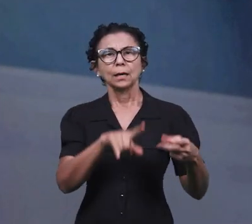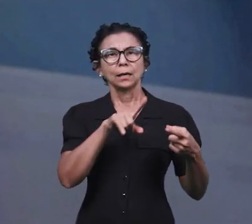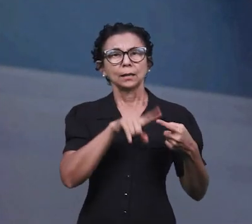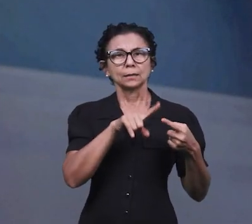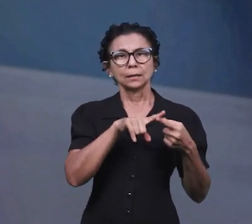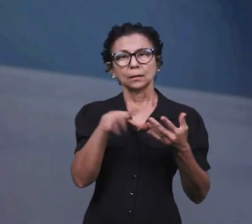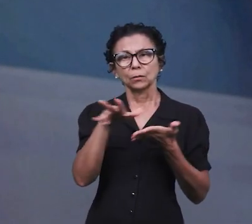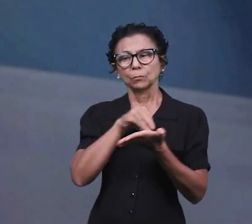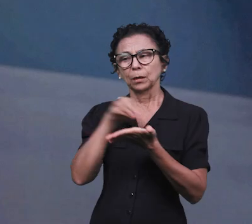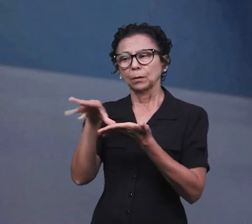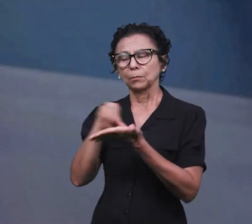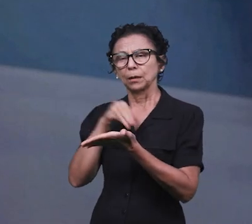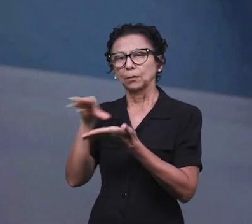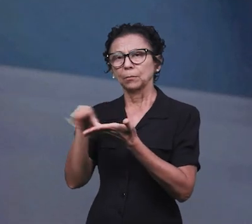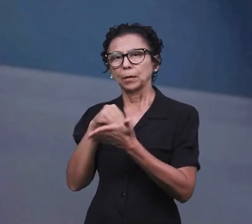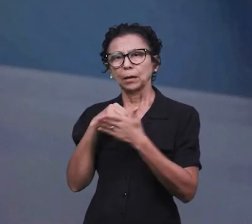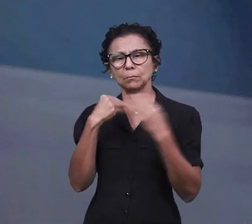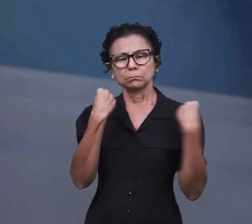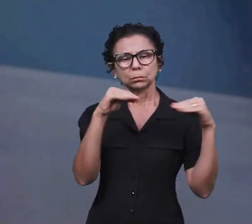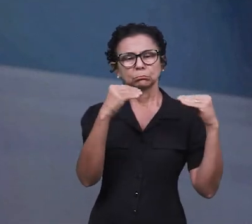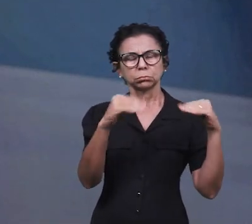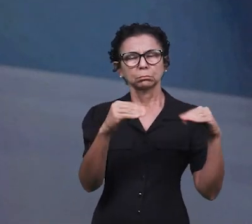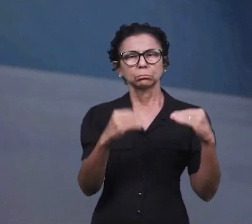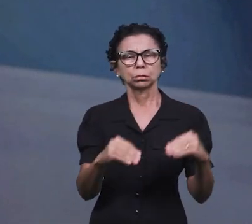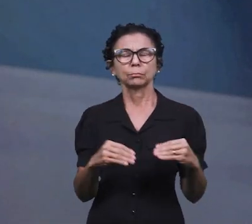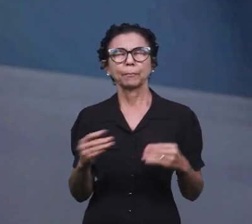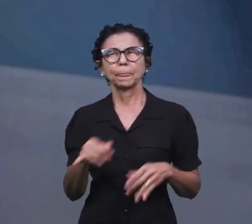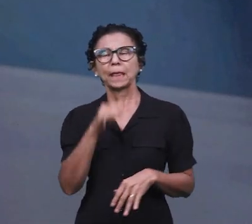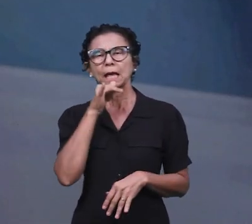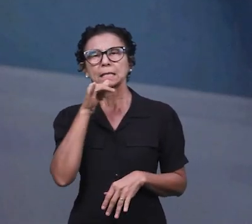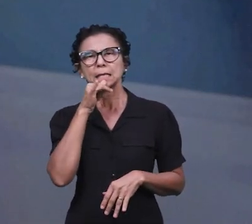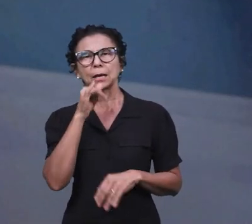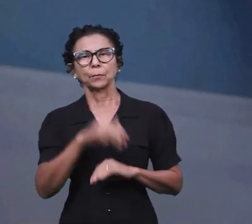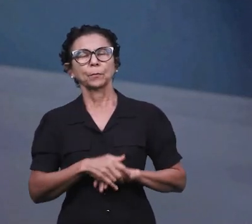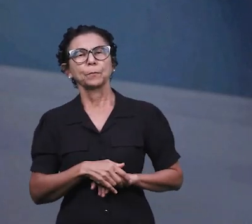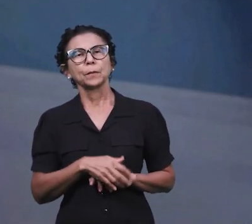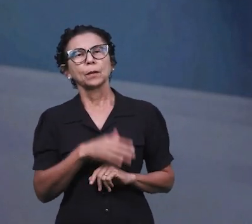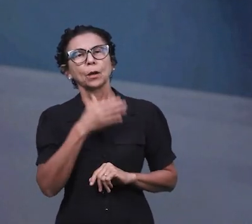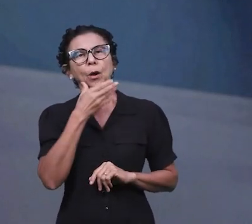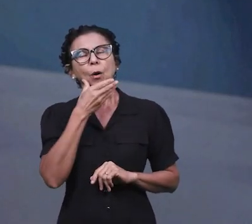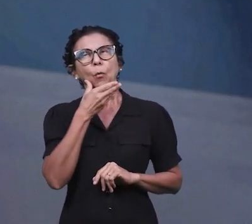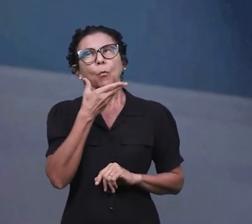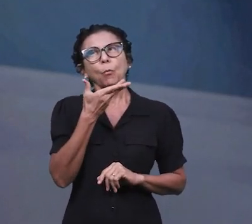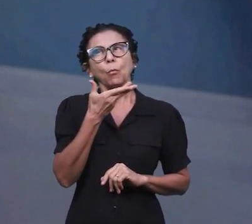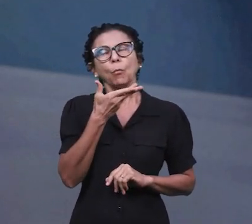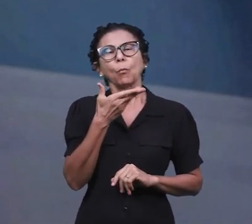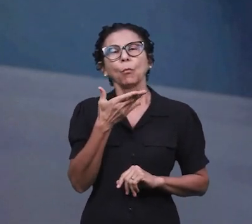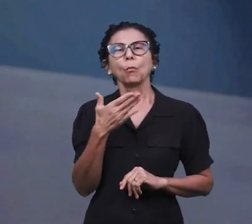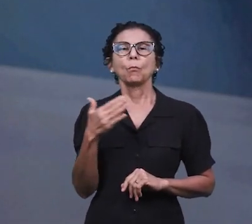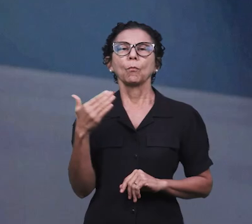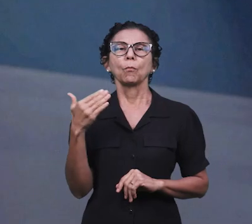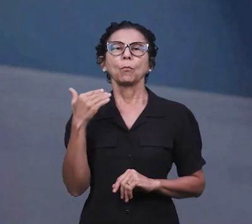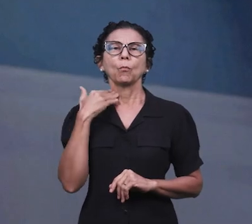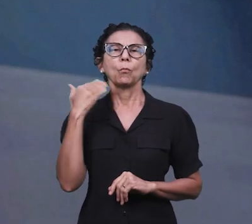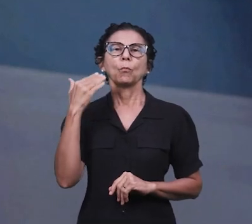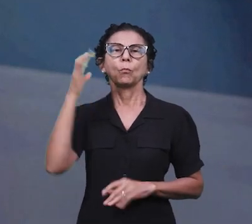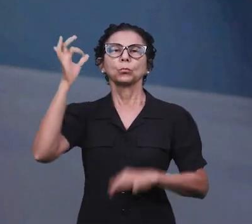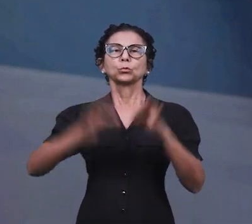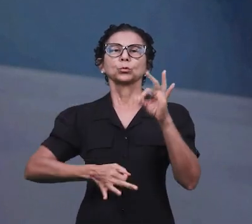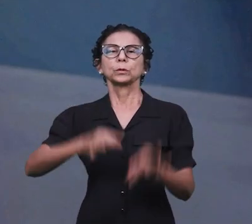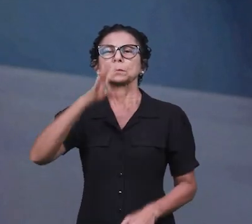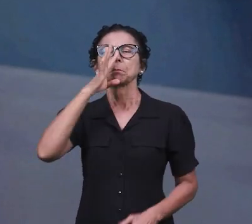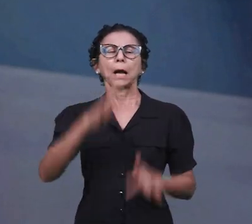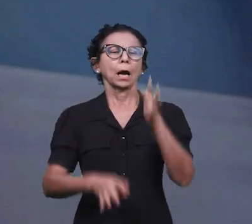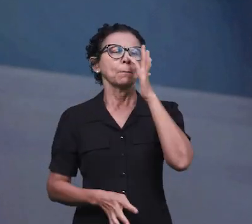fazer análises desses dados e aprender, por exemplo, como é que um juiz julga, como é que